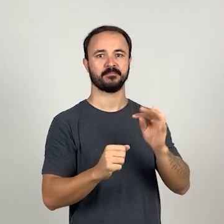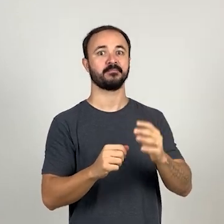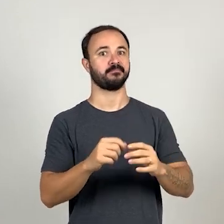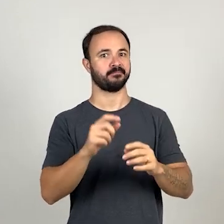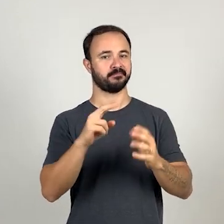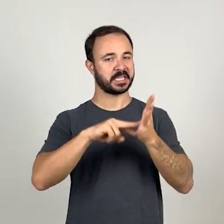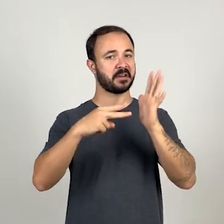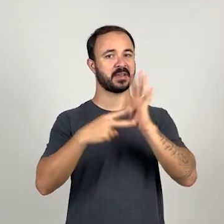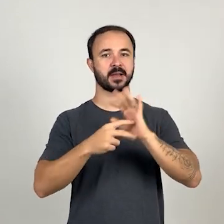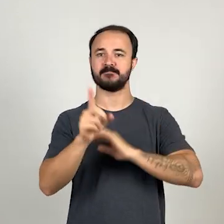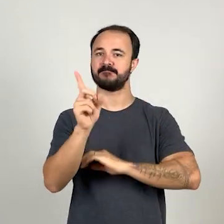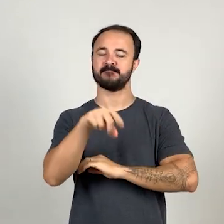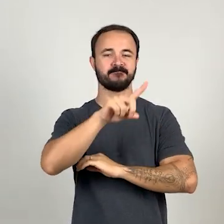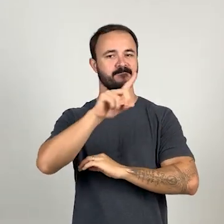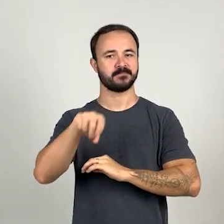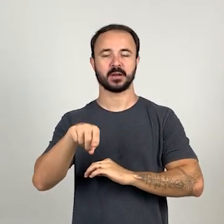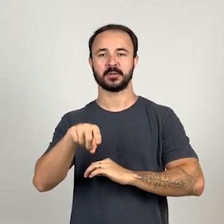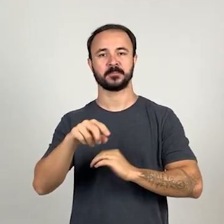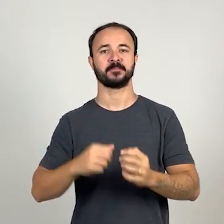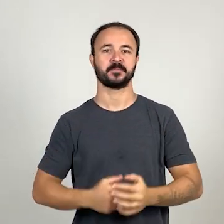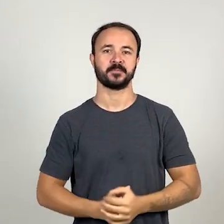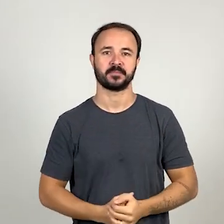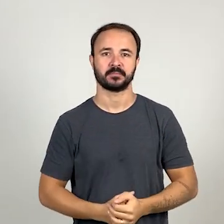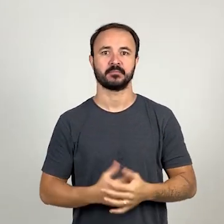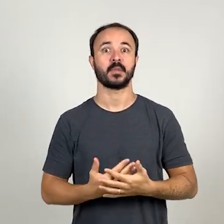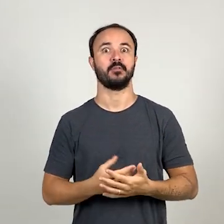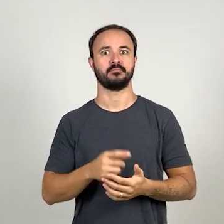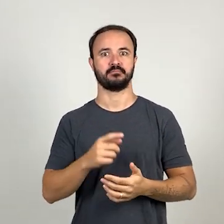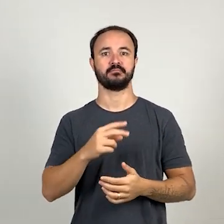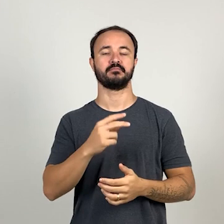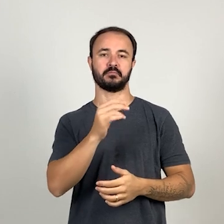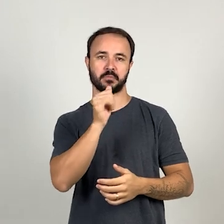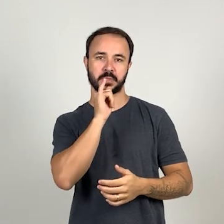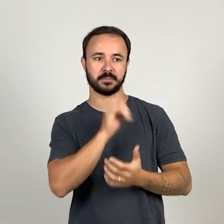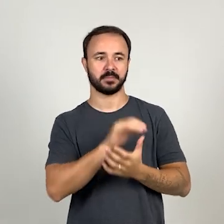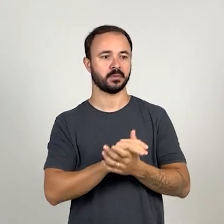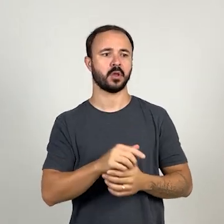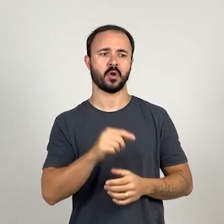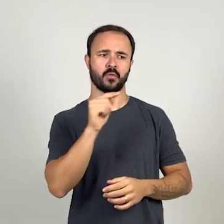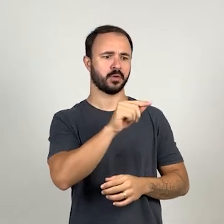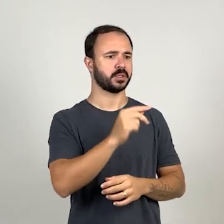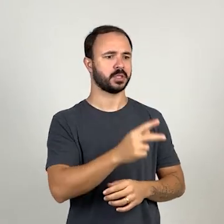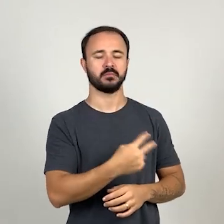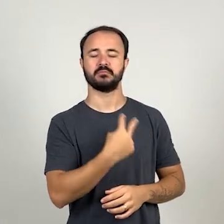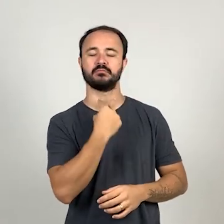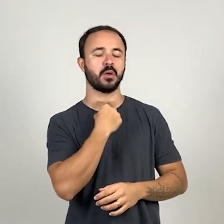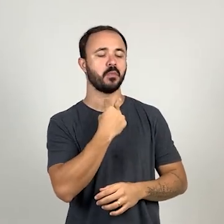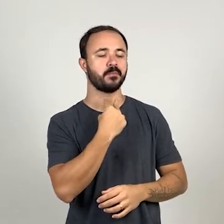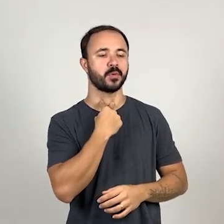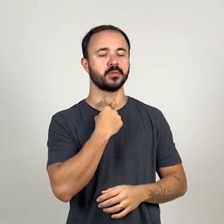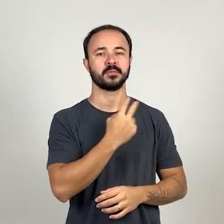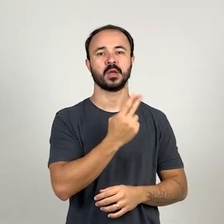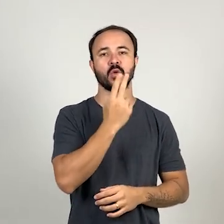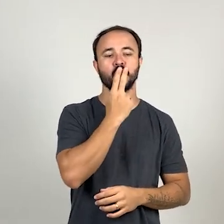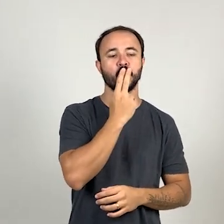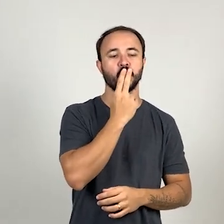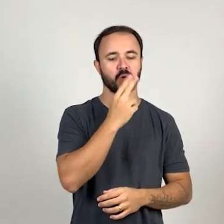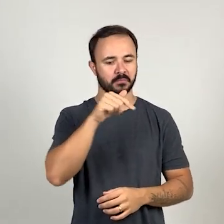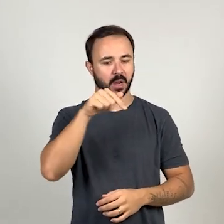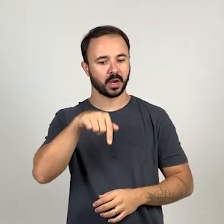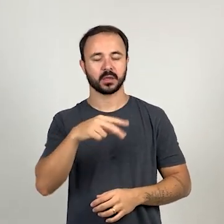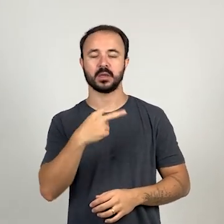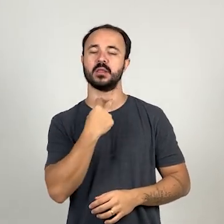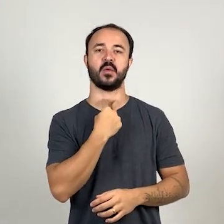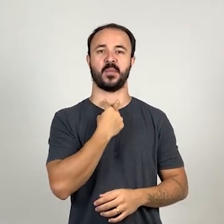proibição. You mustn't smoke here. Você não deve fumar aqui. É uma proibição, pode ser em algum lugar,